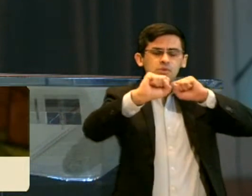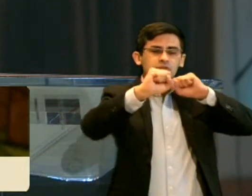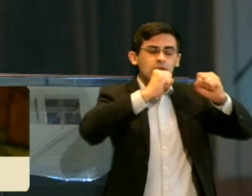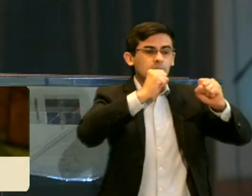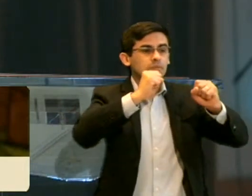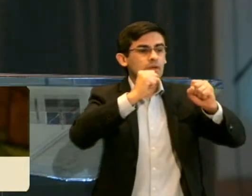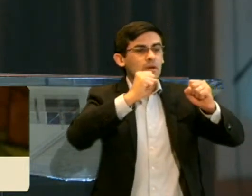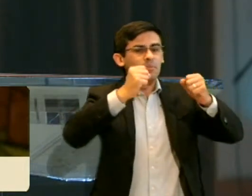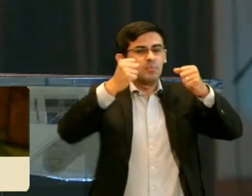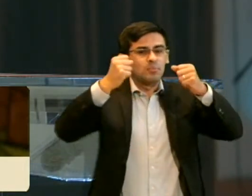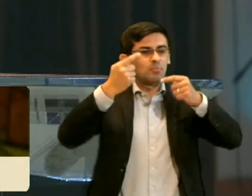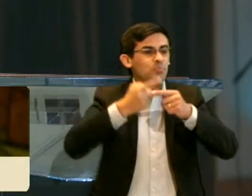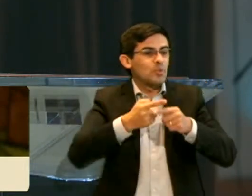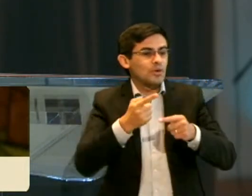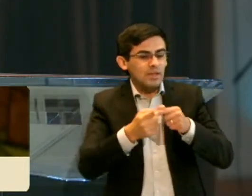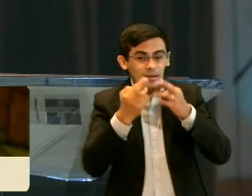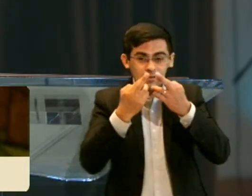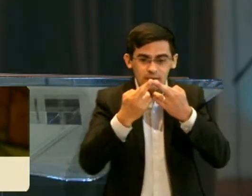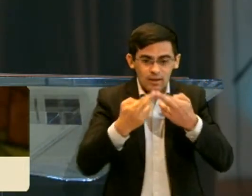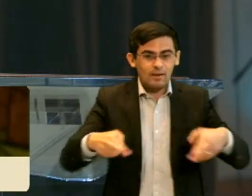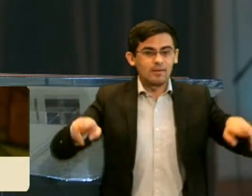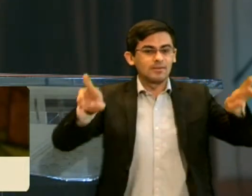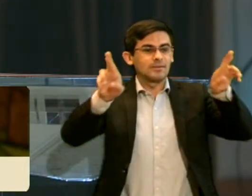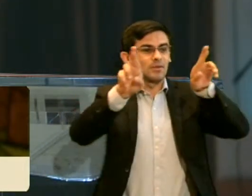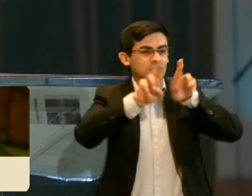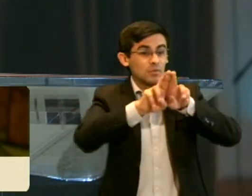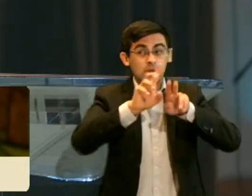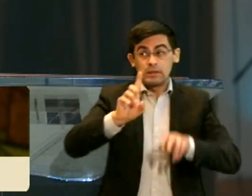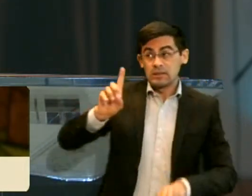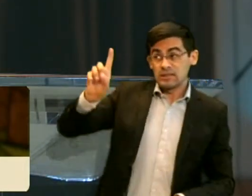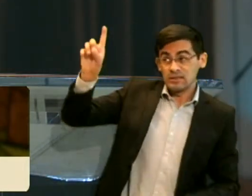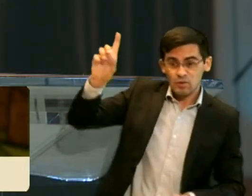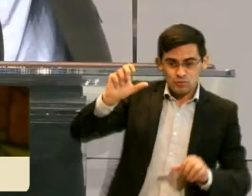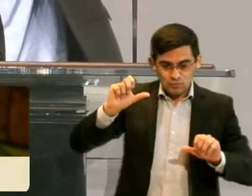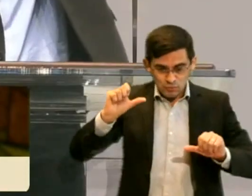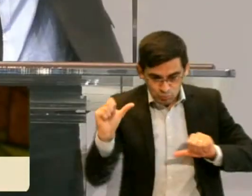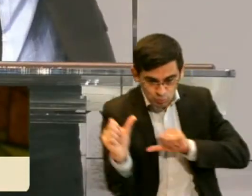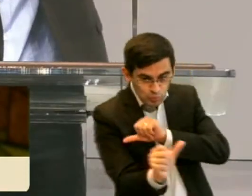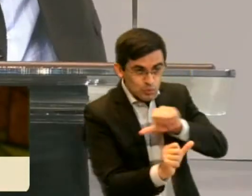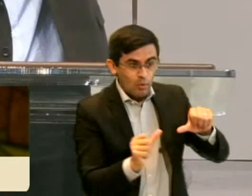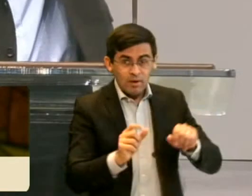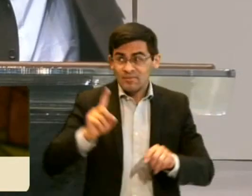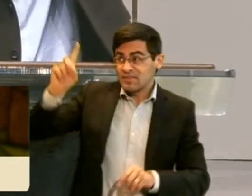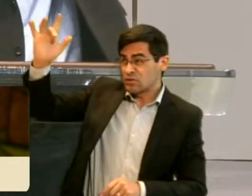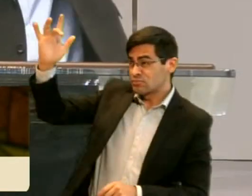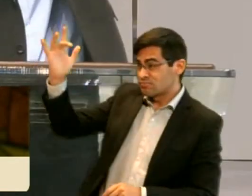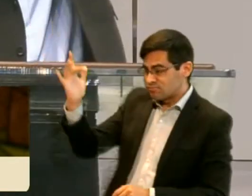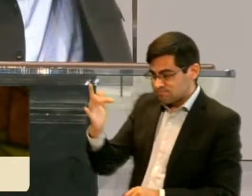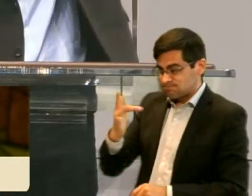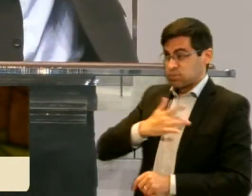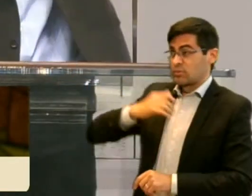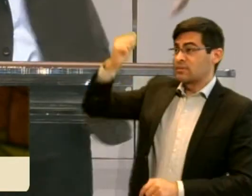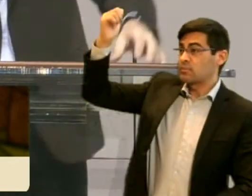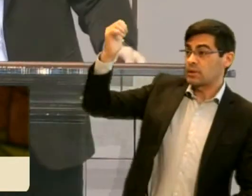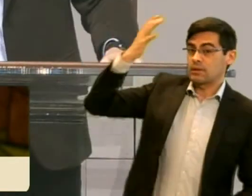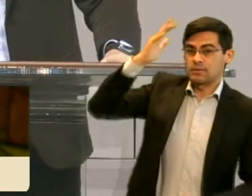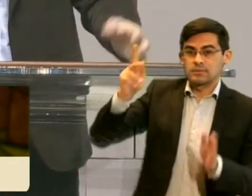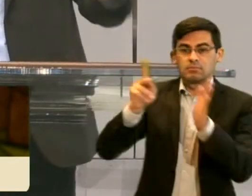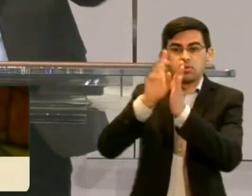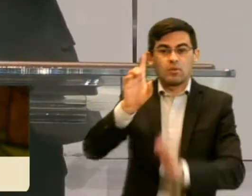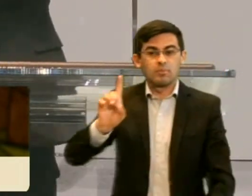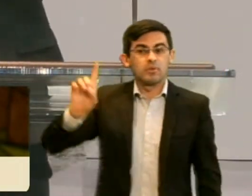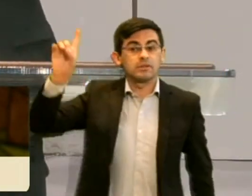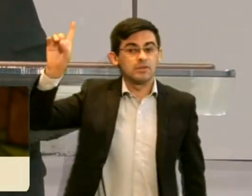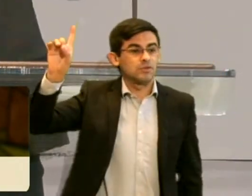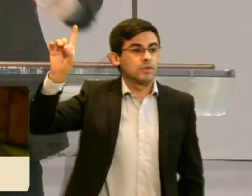É o cântico do restaurado, daquele que foi tocado pela graça de Deus.